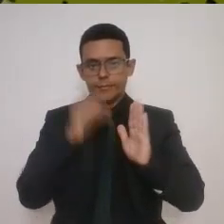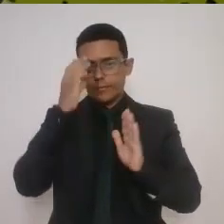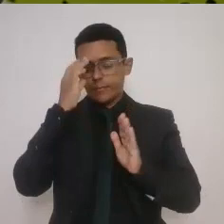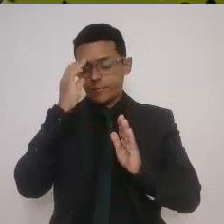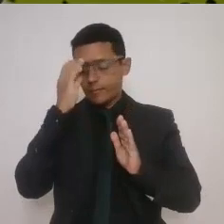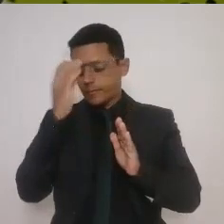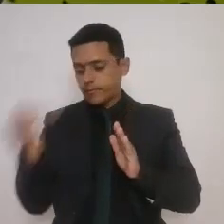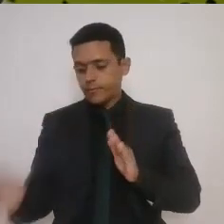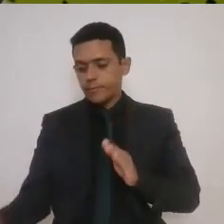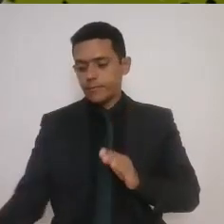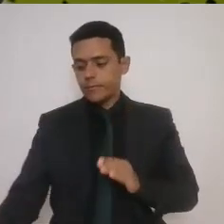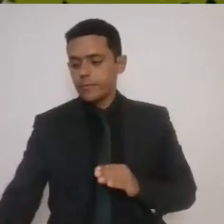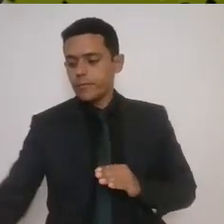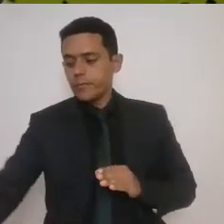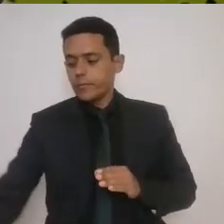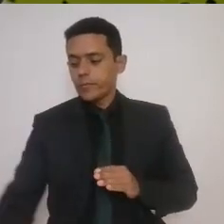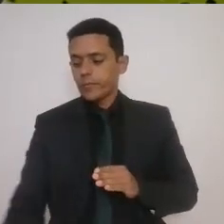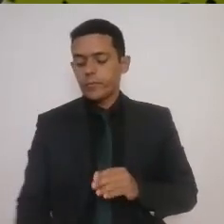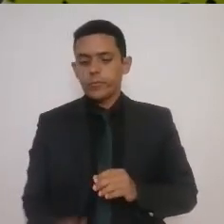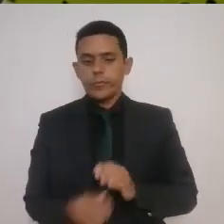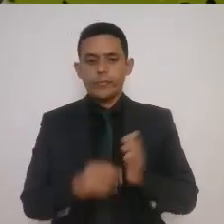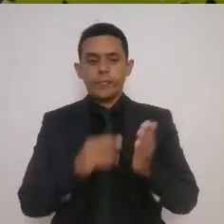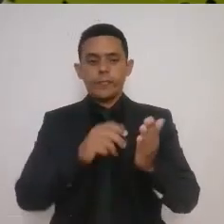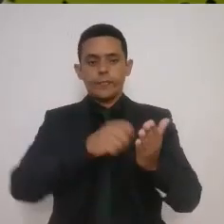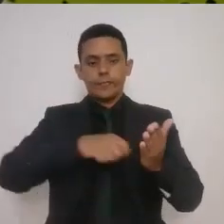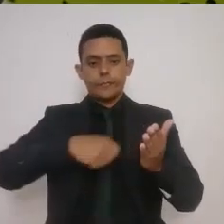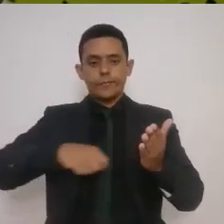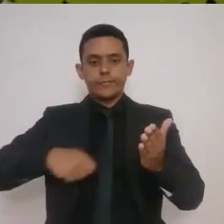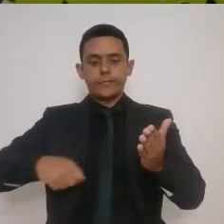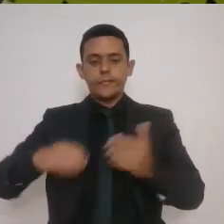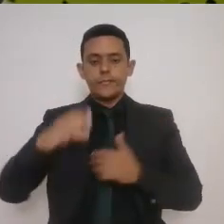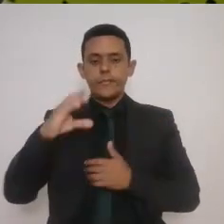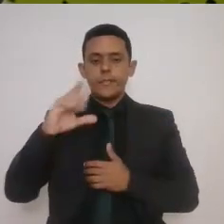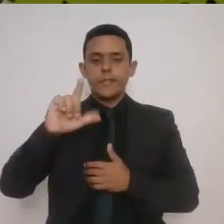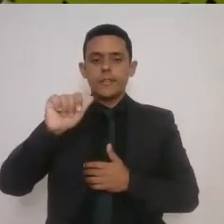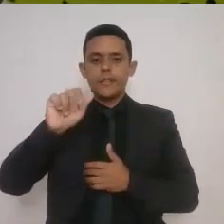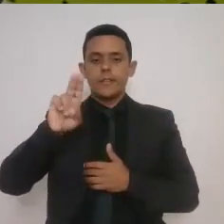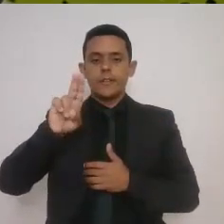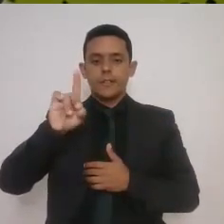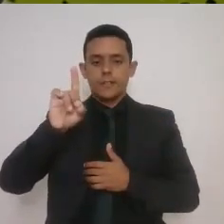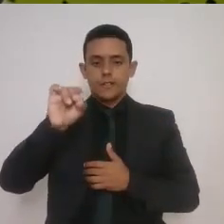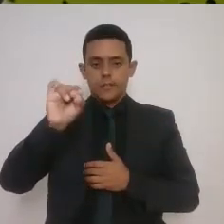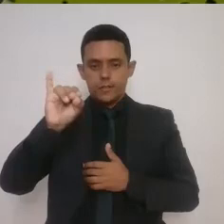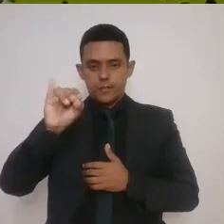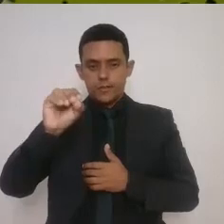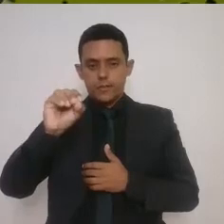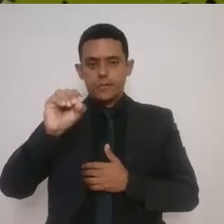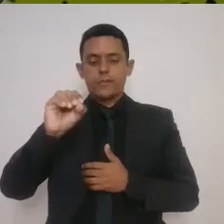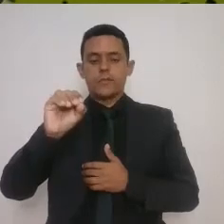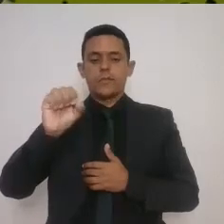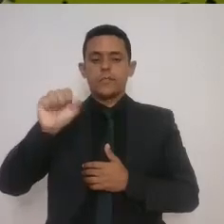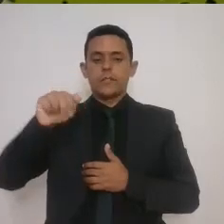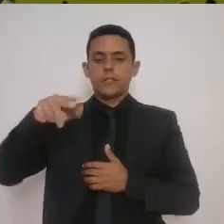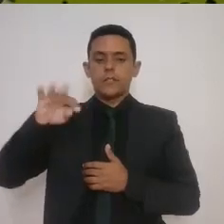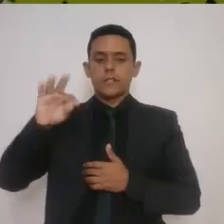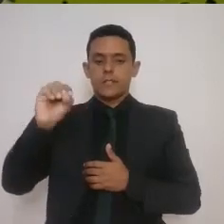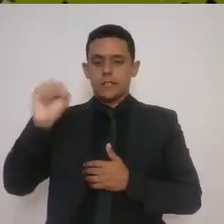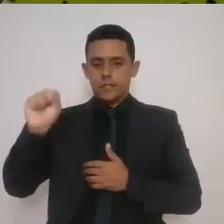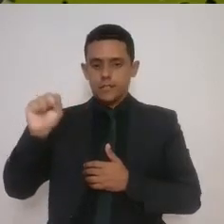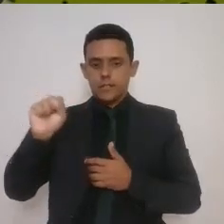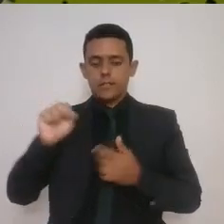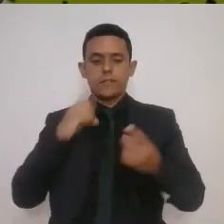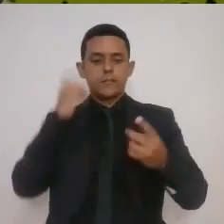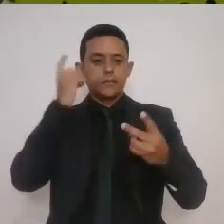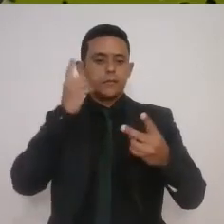0807632, da relatoria do desembargador Cláudio Santos, o primeiro. Há um destaque feito pelo desembargador Mauri para